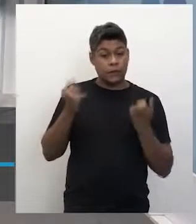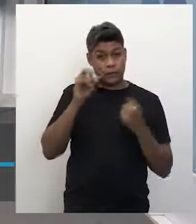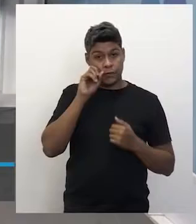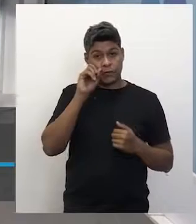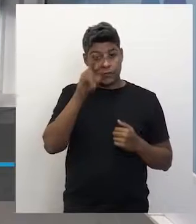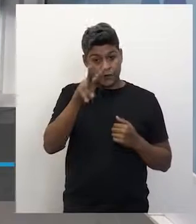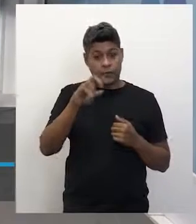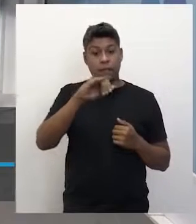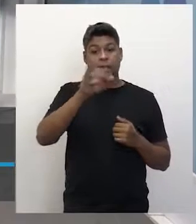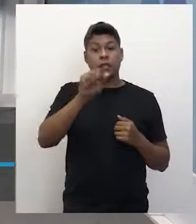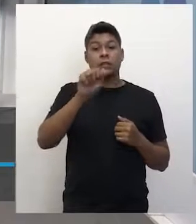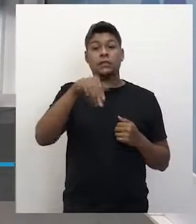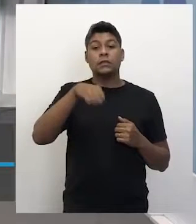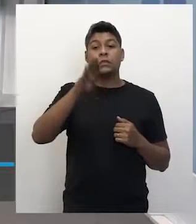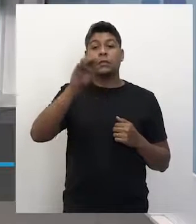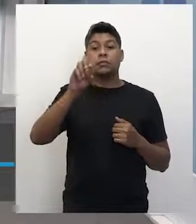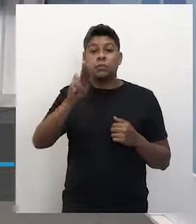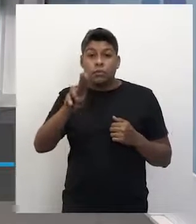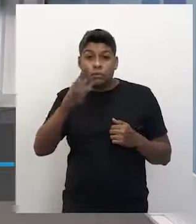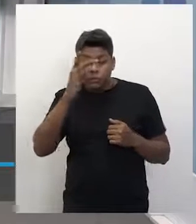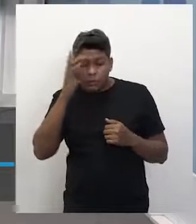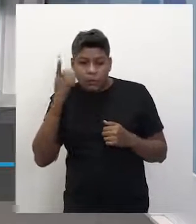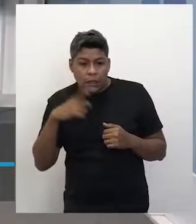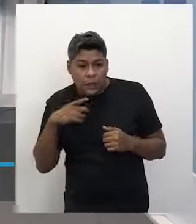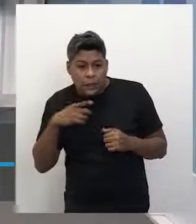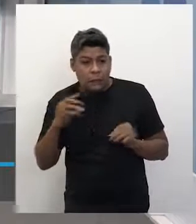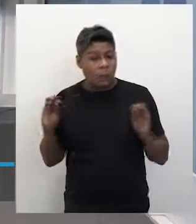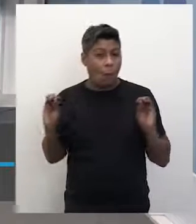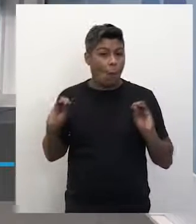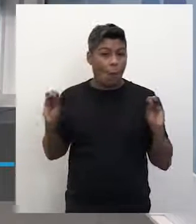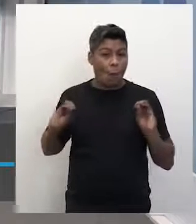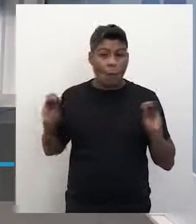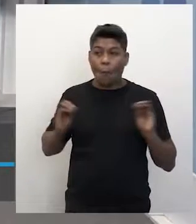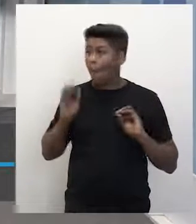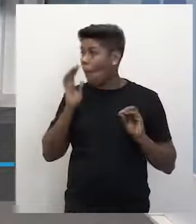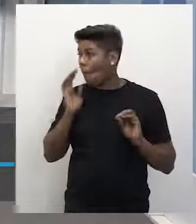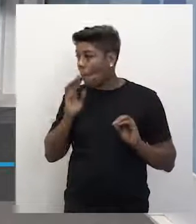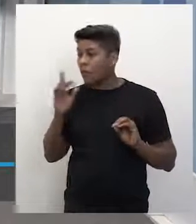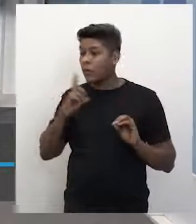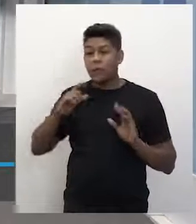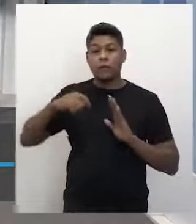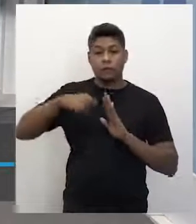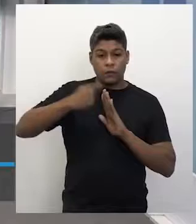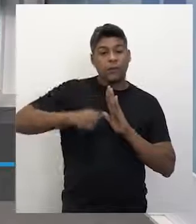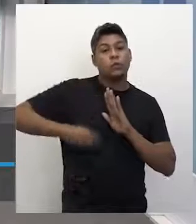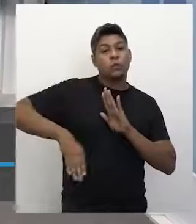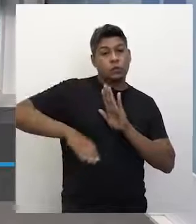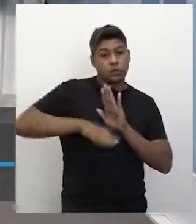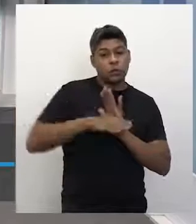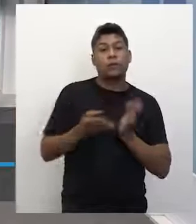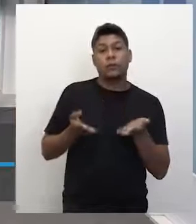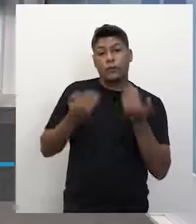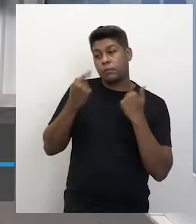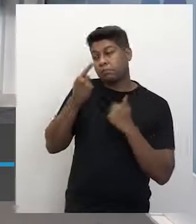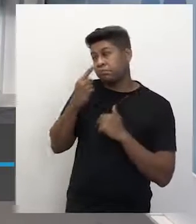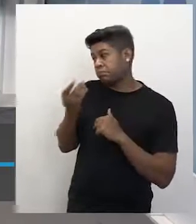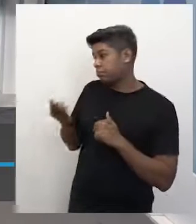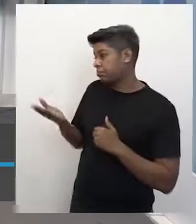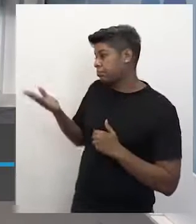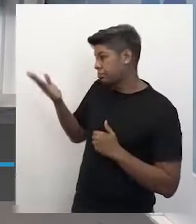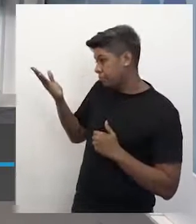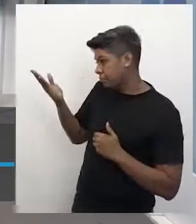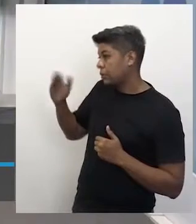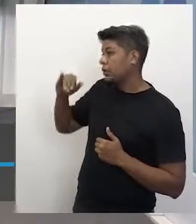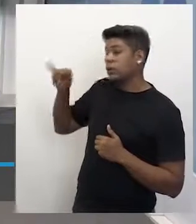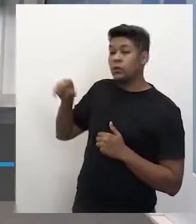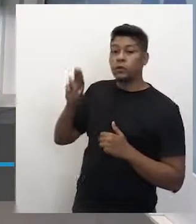pouquinho do jongo. Alguém? Alguém? Ainda não, mas acho que quando tiver no vídeo vai chegar. Então, turma, vamos apreciar um pedacinho do